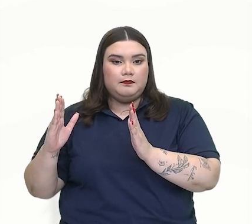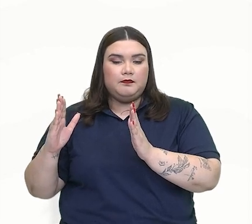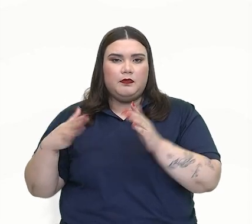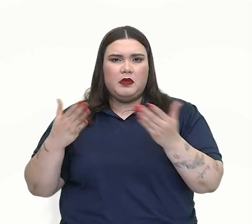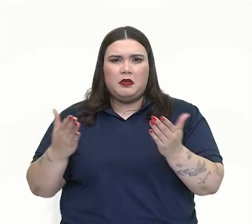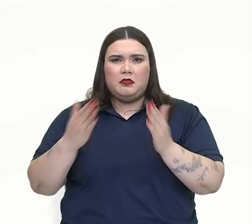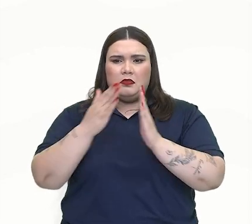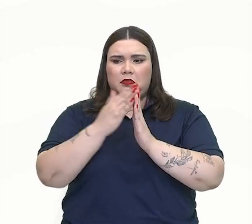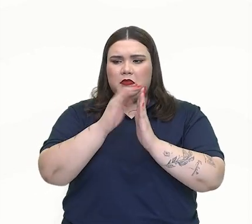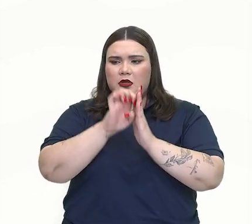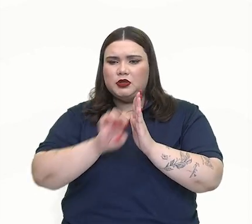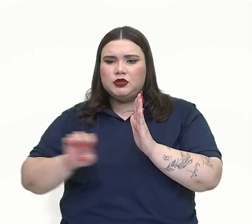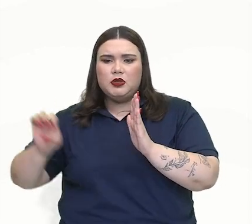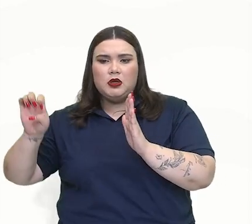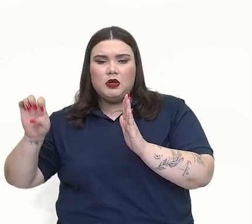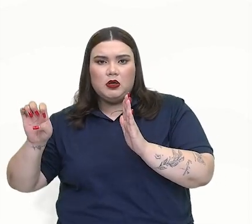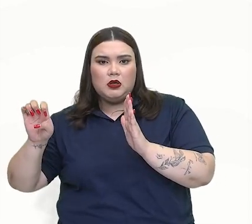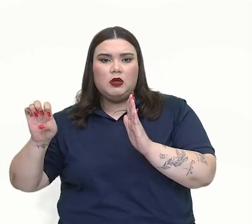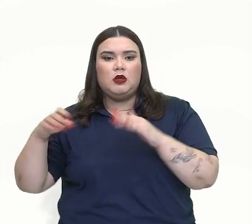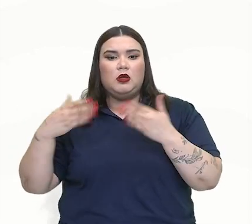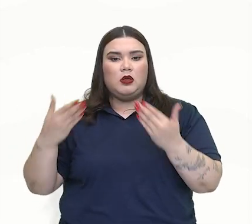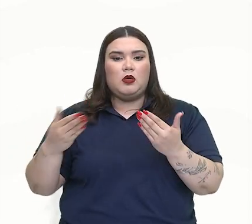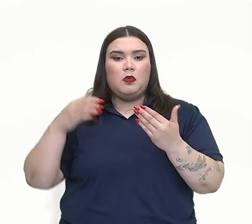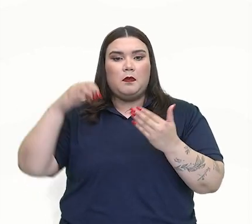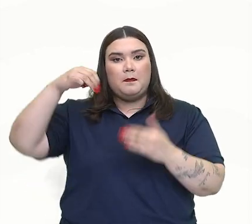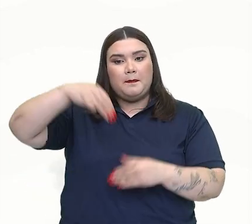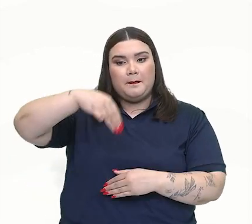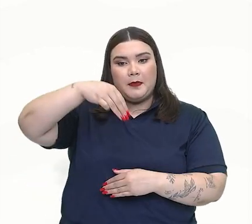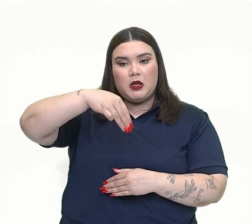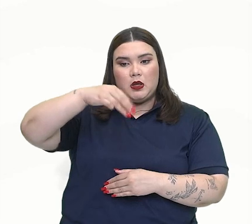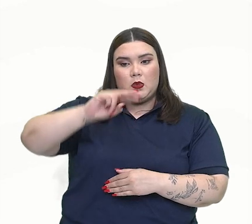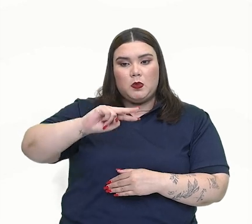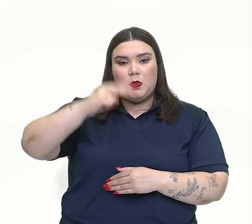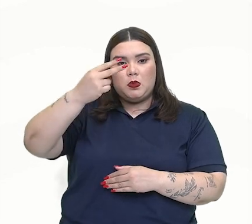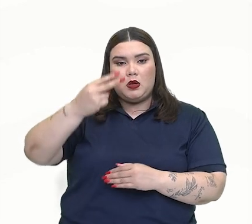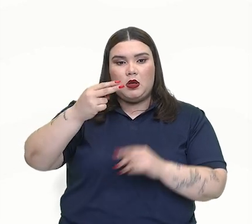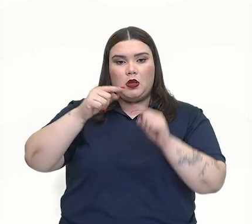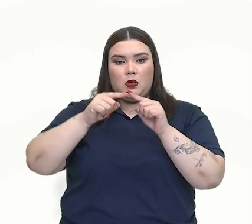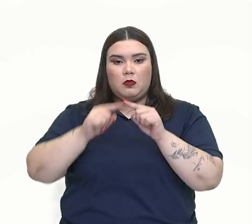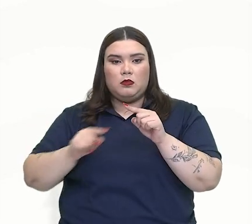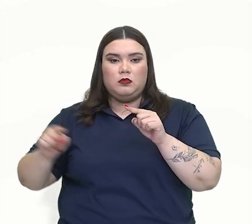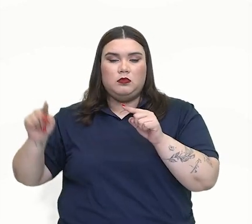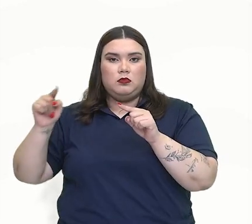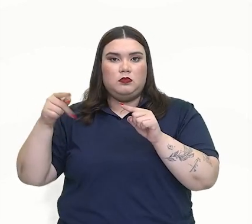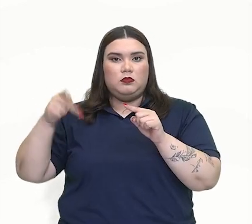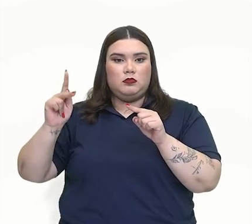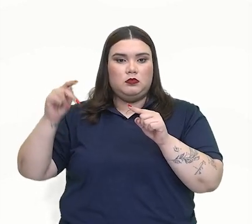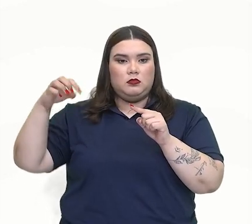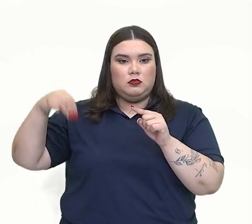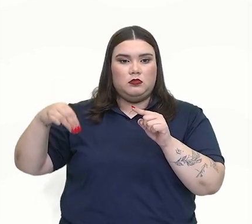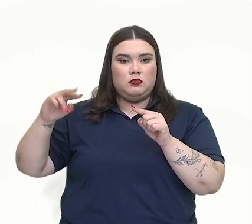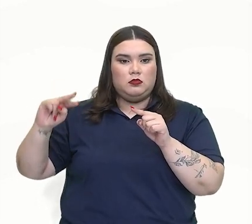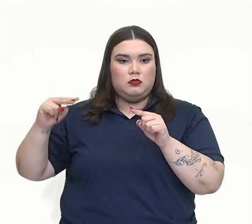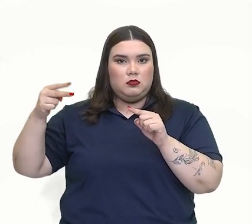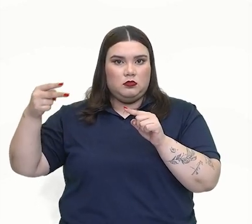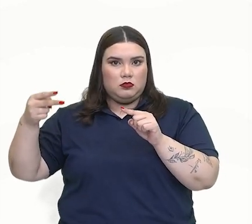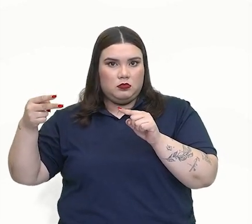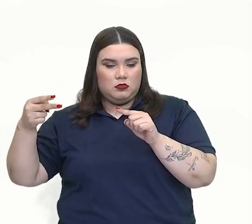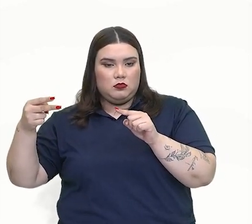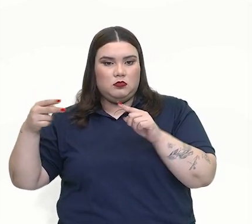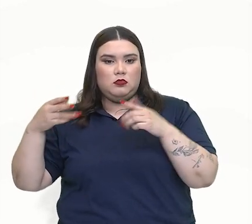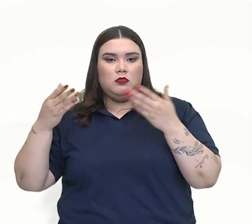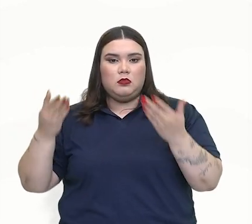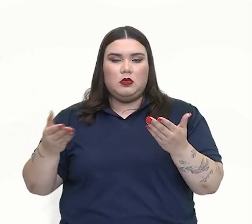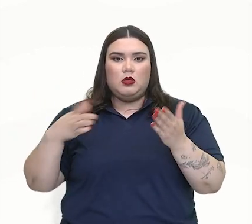andando com as minhas casas decimais para a esquerda, tá? Então, nesse caso, é uma divisão. Agora, se eu